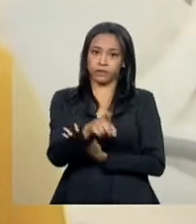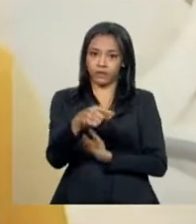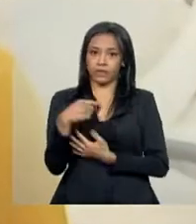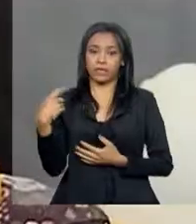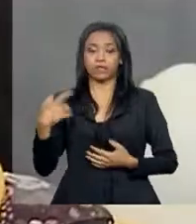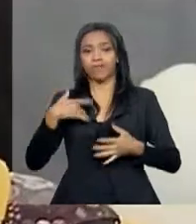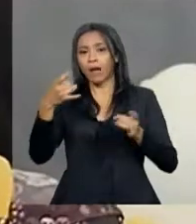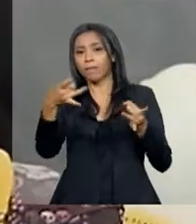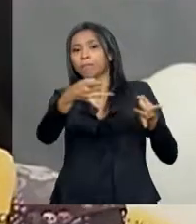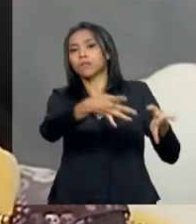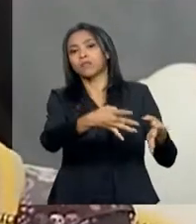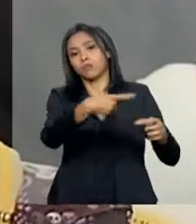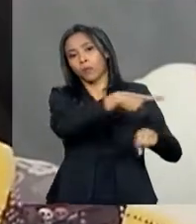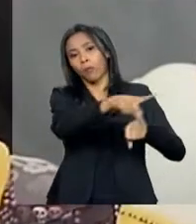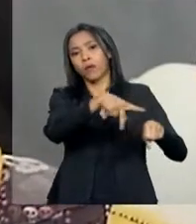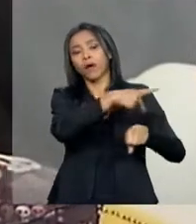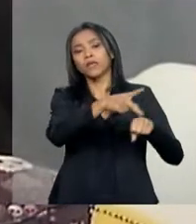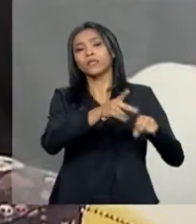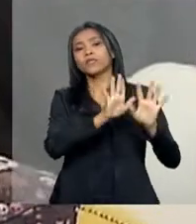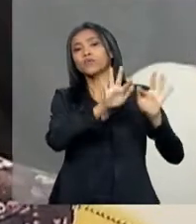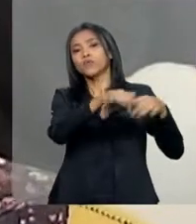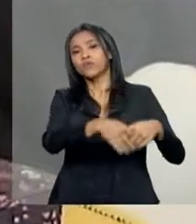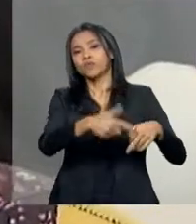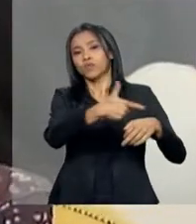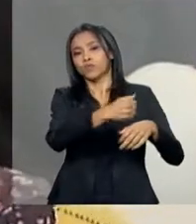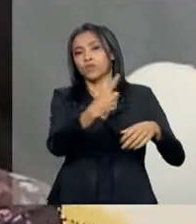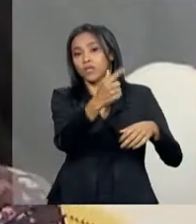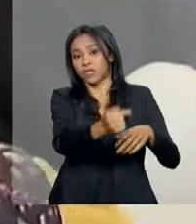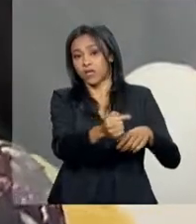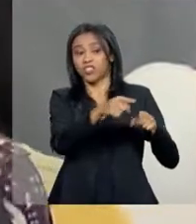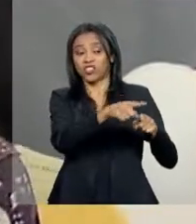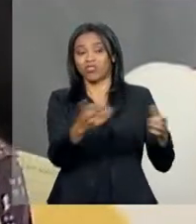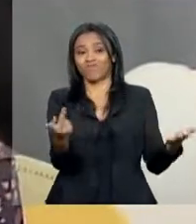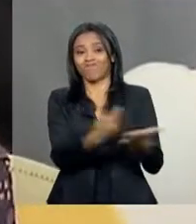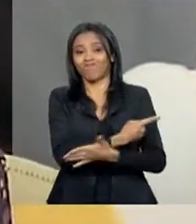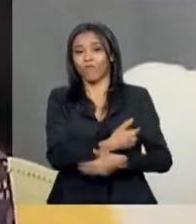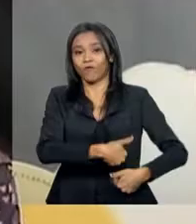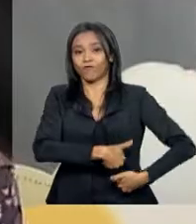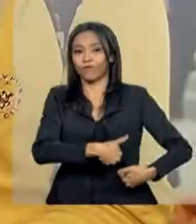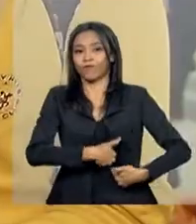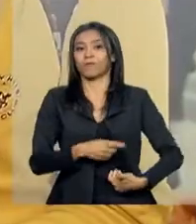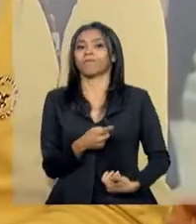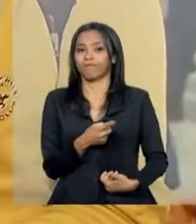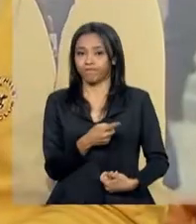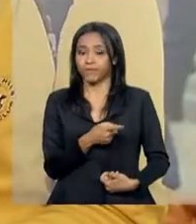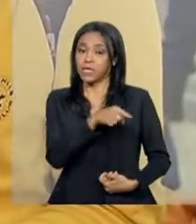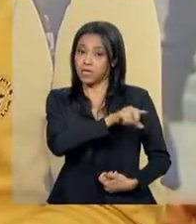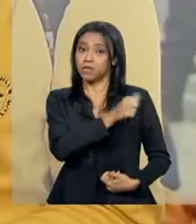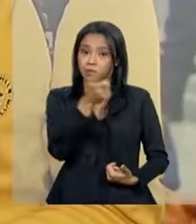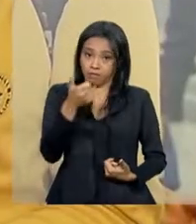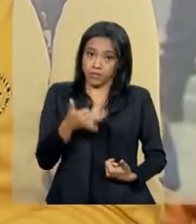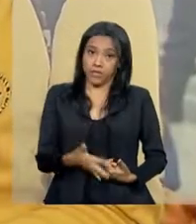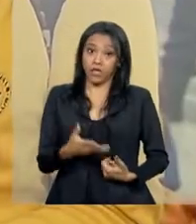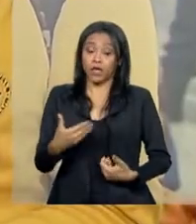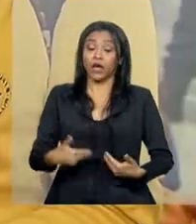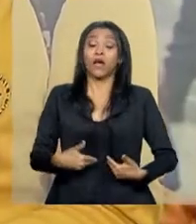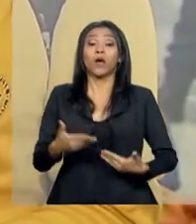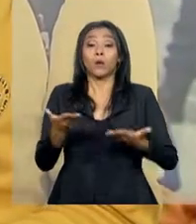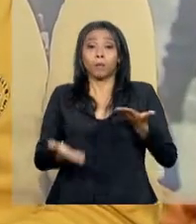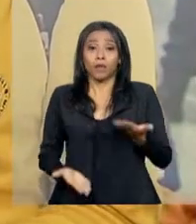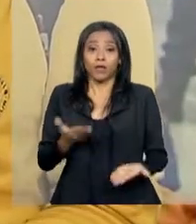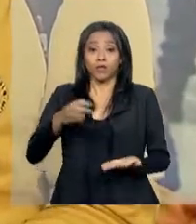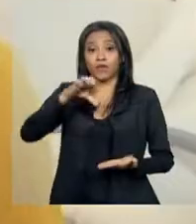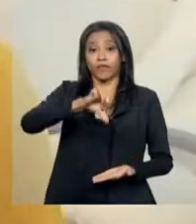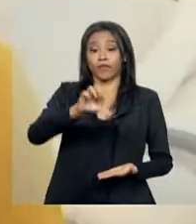deixar a Venezuela no final de 2017, quando a fome bateu à porta. Ele conta que pesava 98